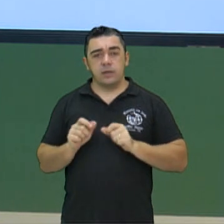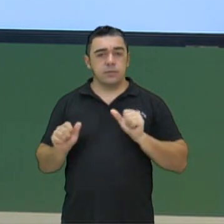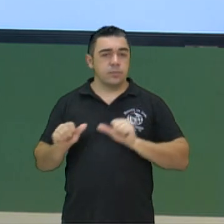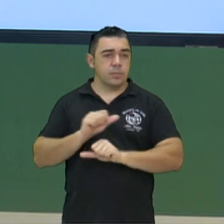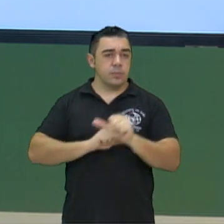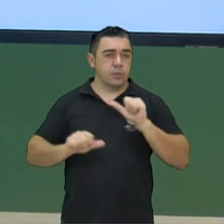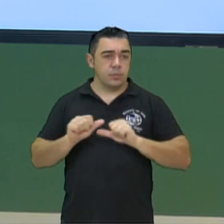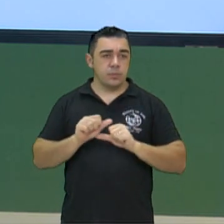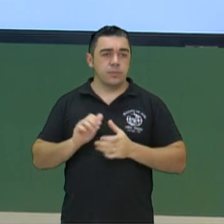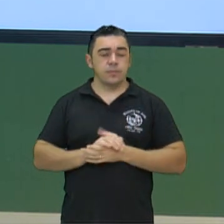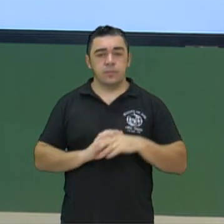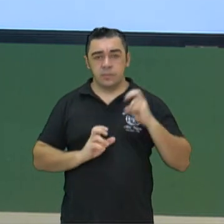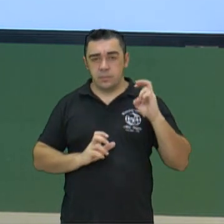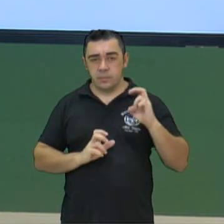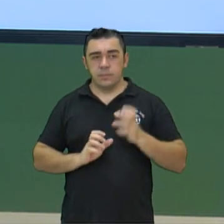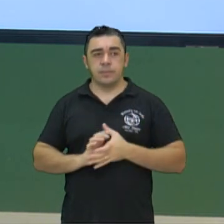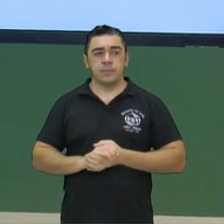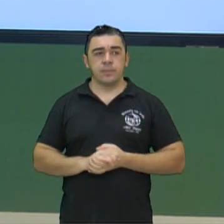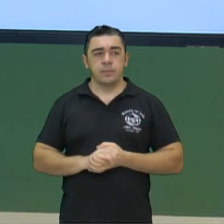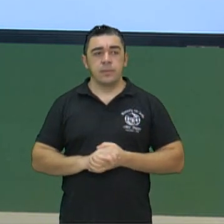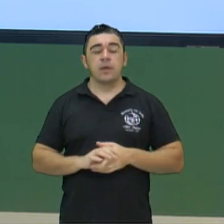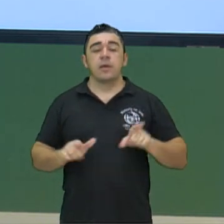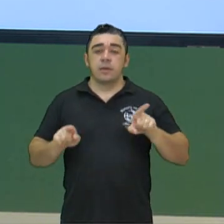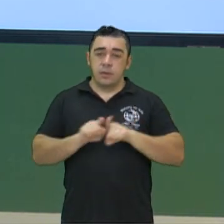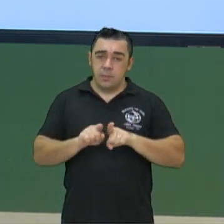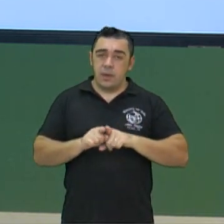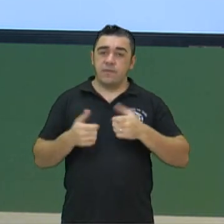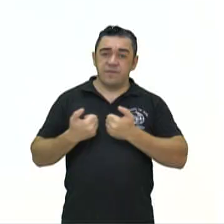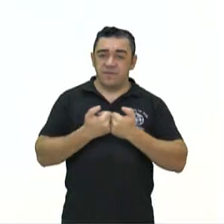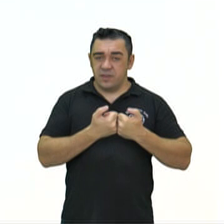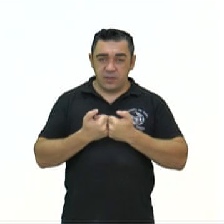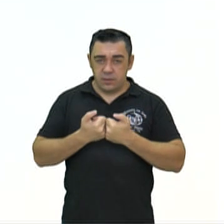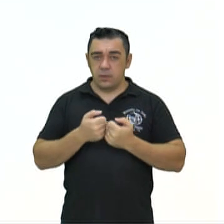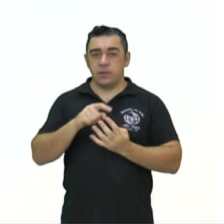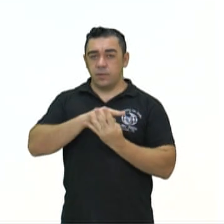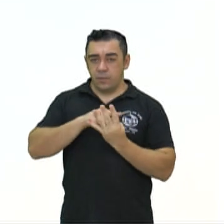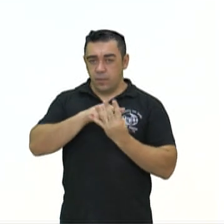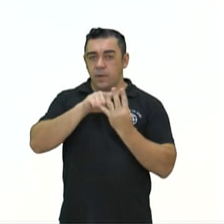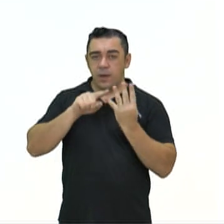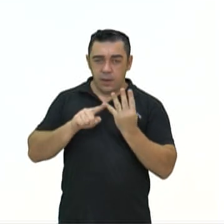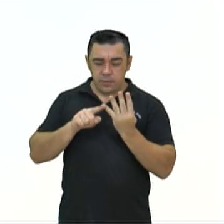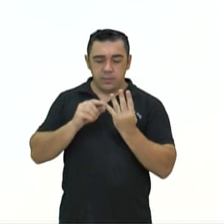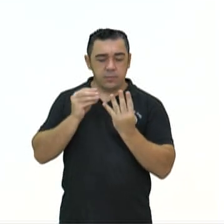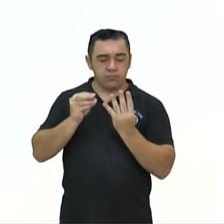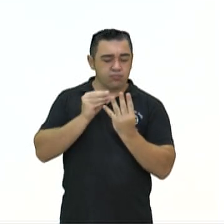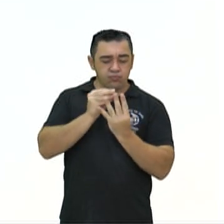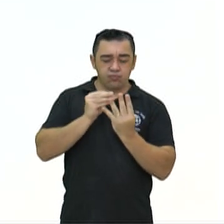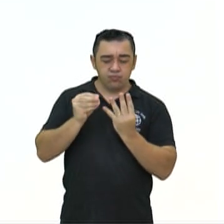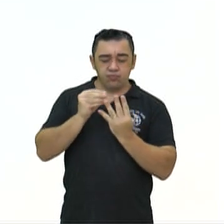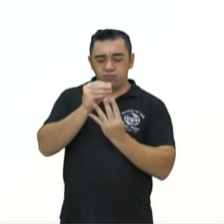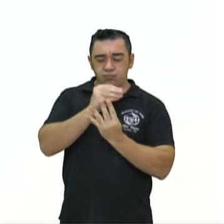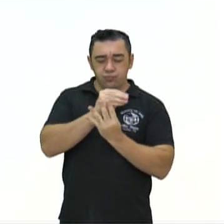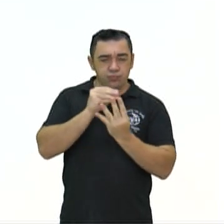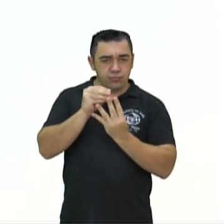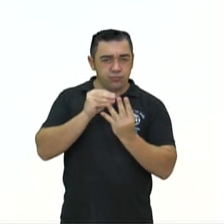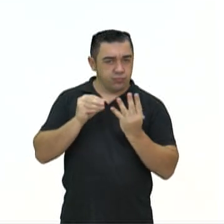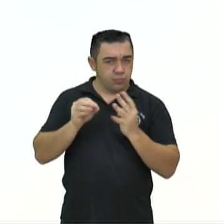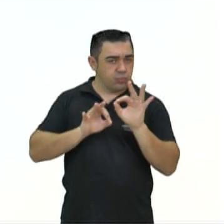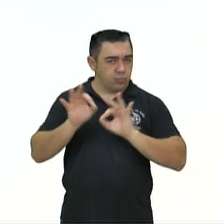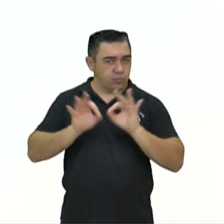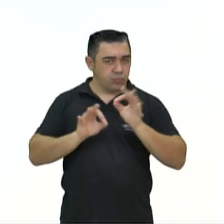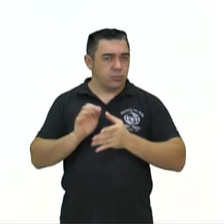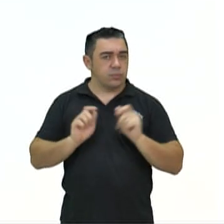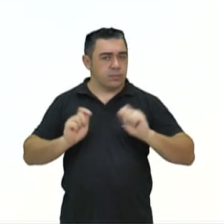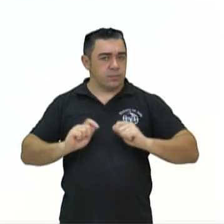de 5. E também tenho os livros de física, são 4 livros e eu tenho